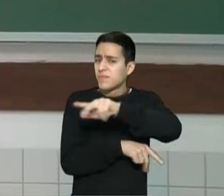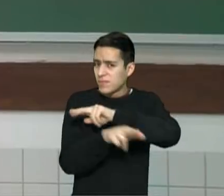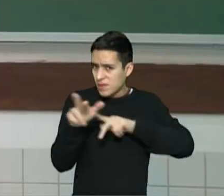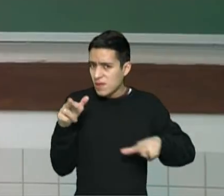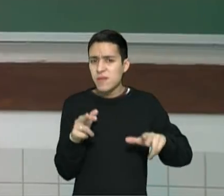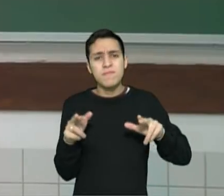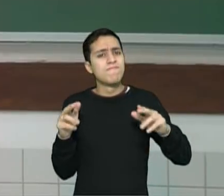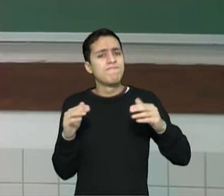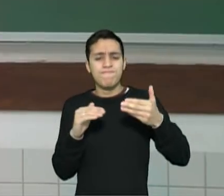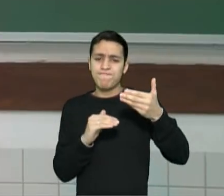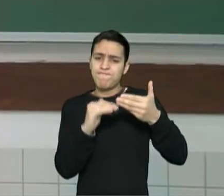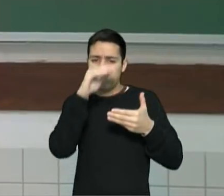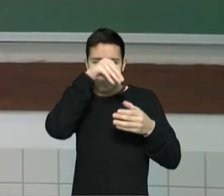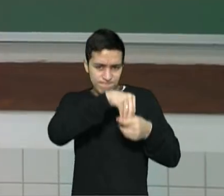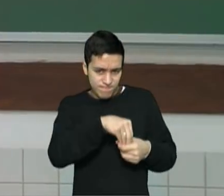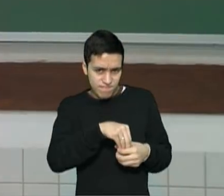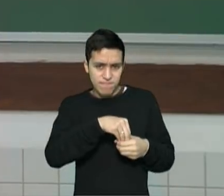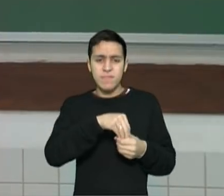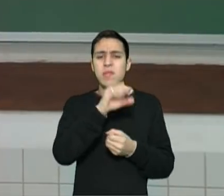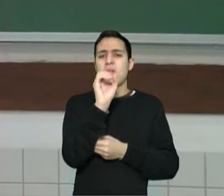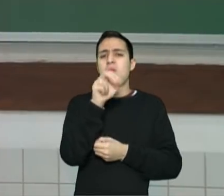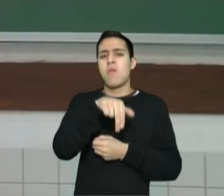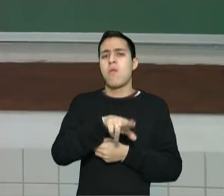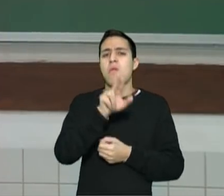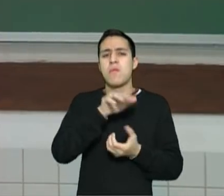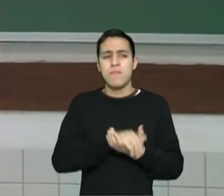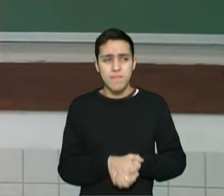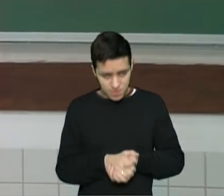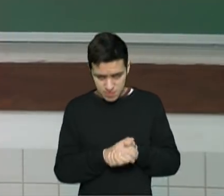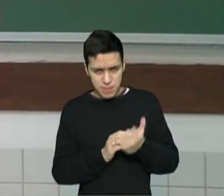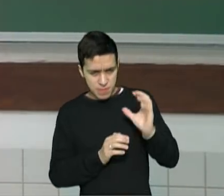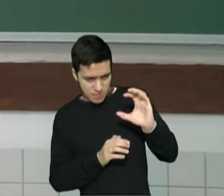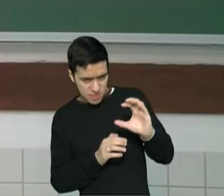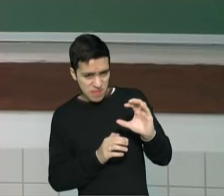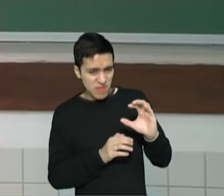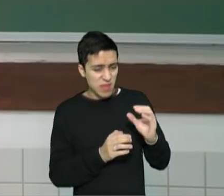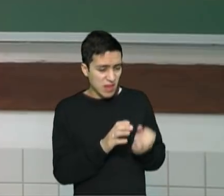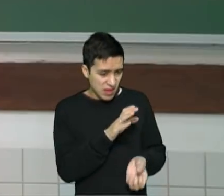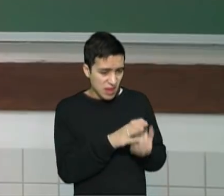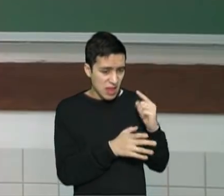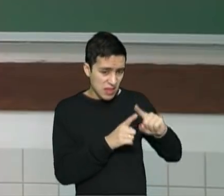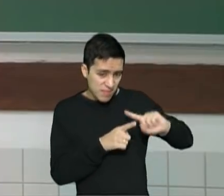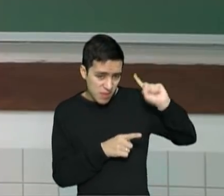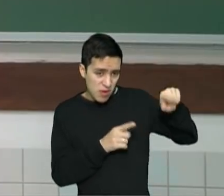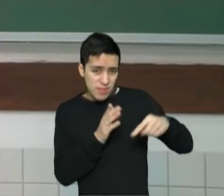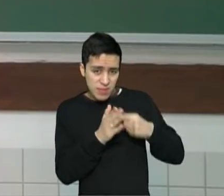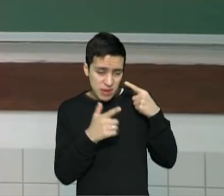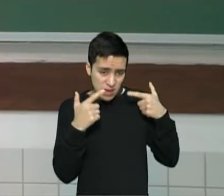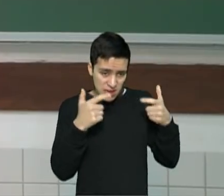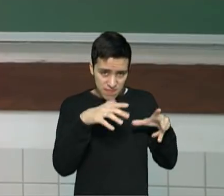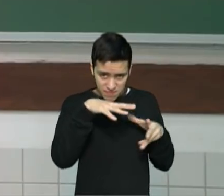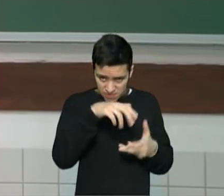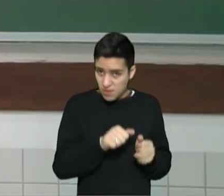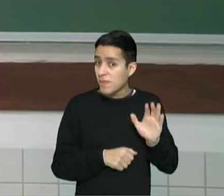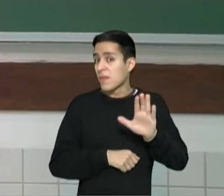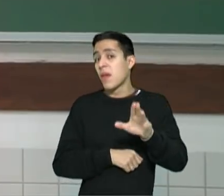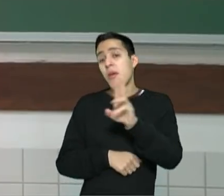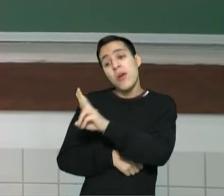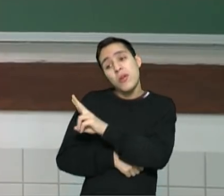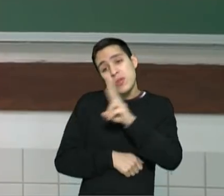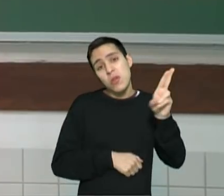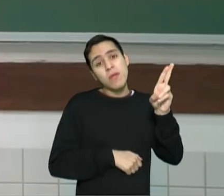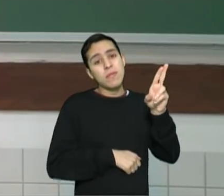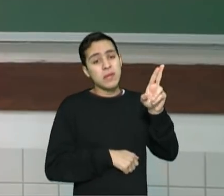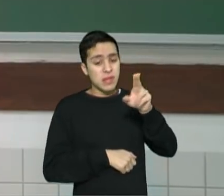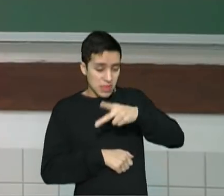em todos os níveis dentro da ONU. Letra C, criada após a Primeira Guerra Mundial. O nome Organização das Nações Unidas